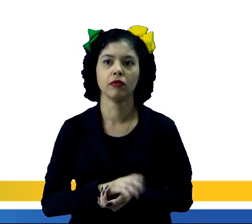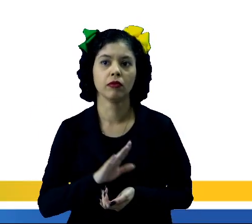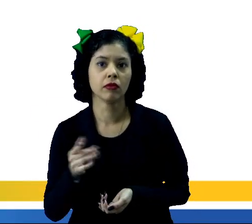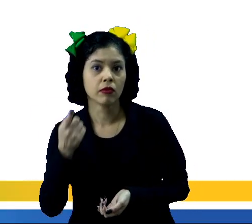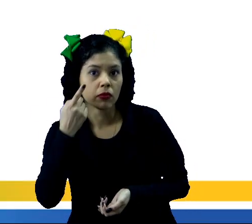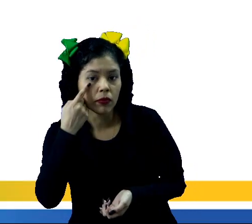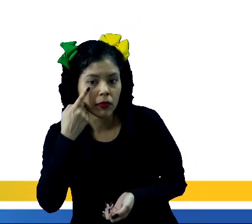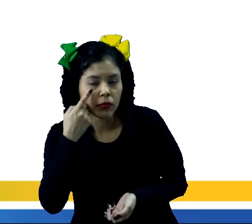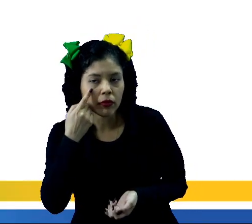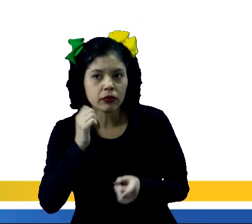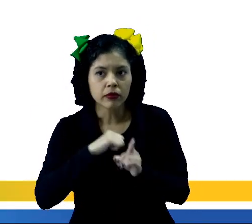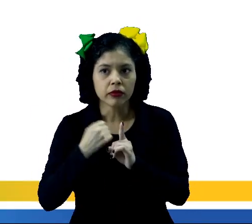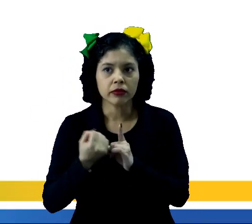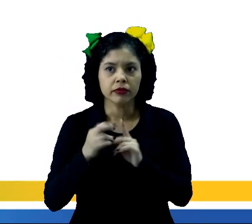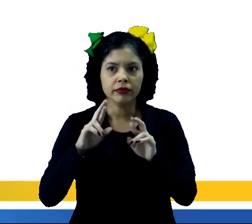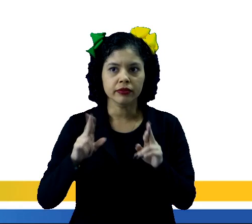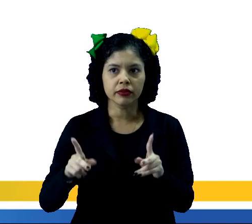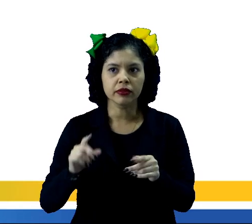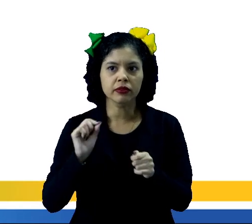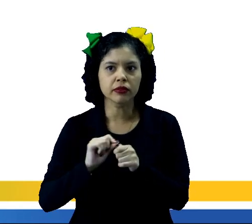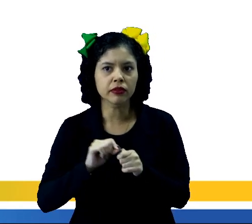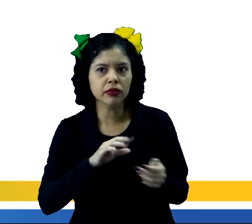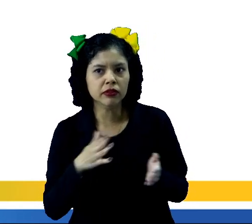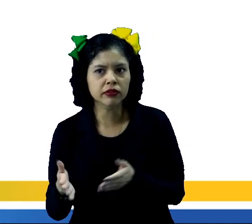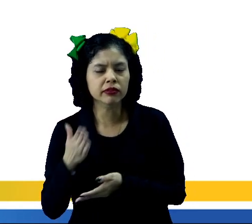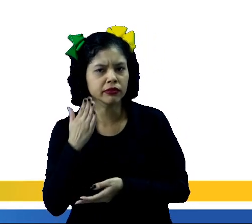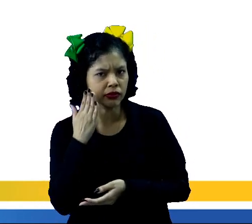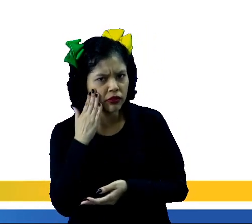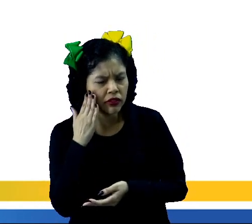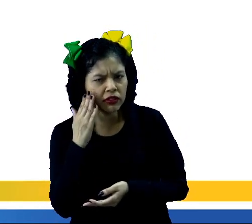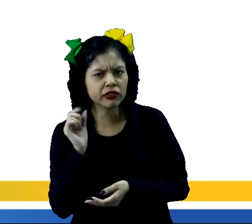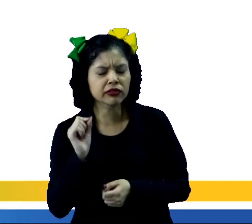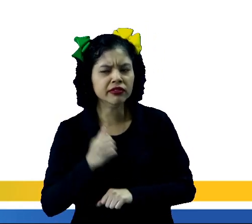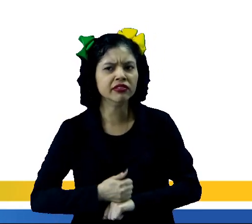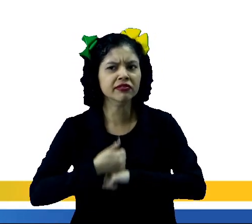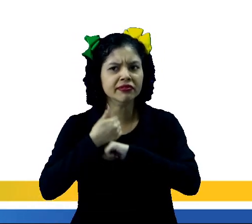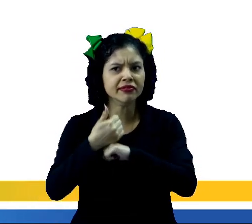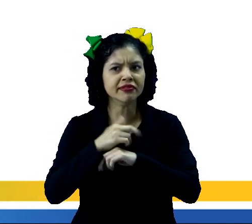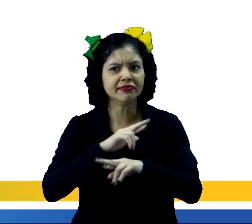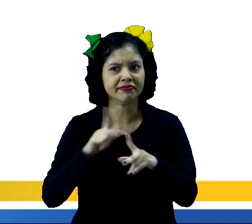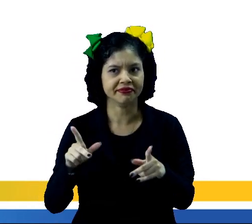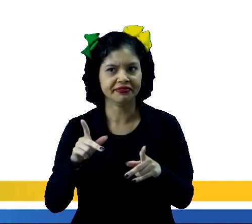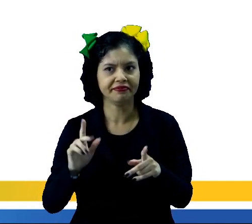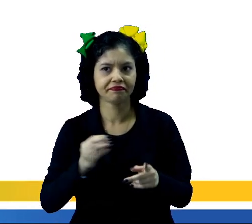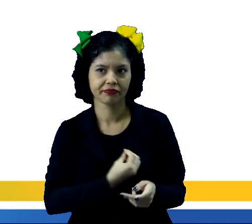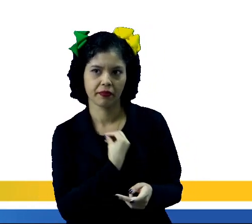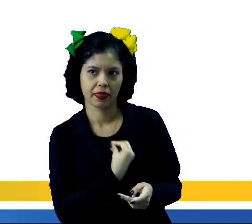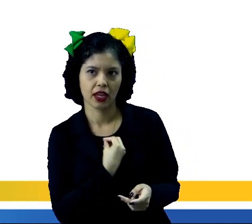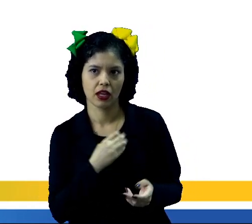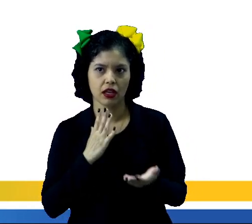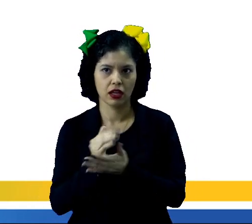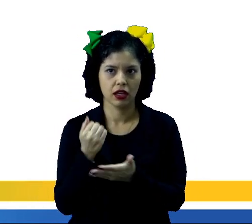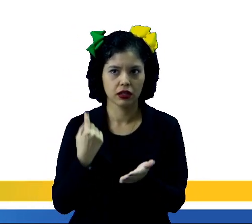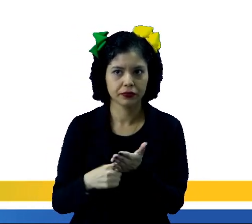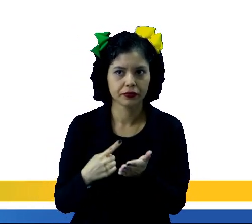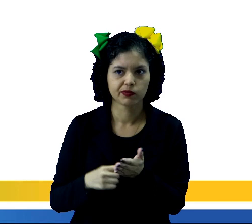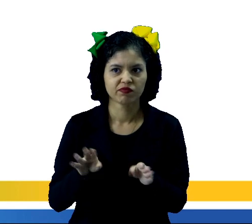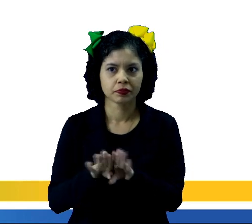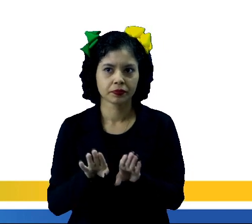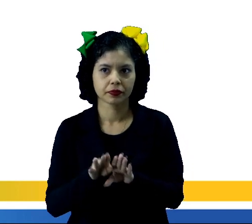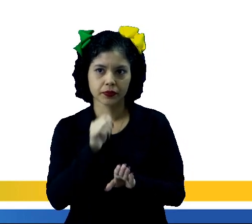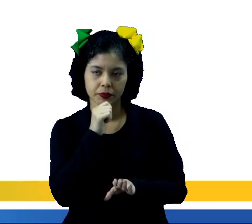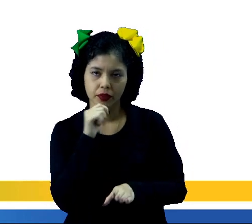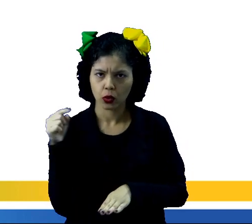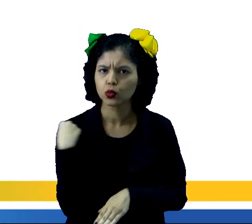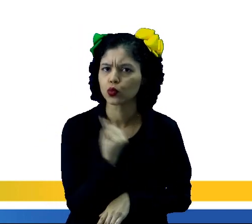Quando, ao olhar sociedades diferentes da que fazemos parte, tendemos a qualificar as maneiras distintas de viver daquelas, buscando considerar como melhor aquilo